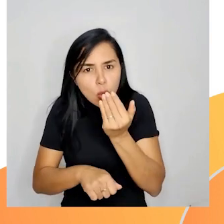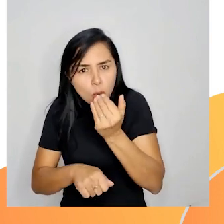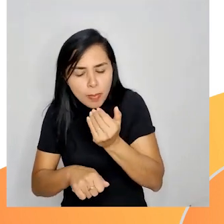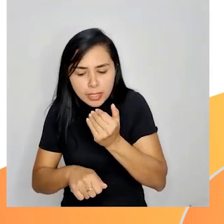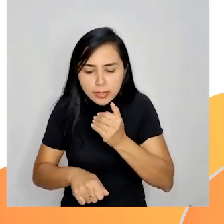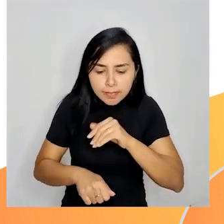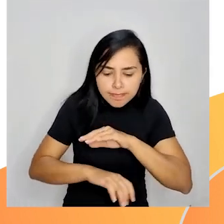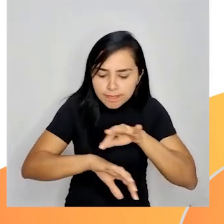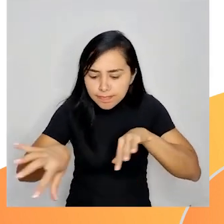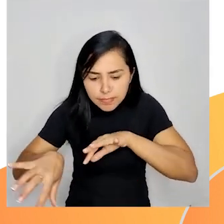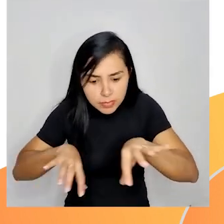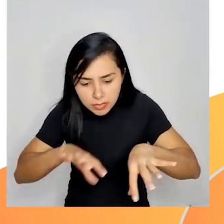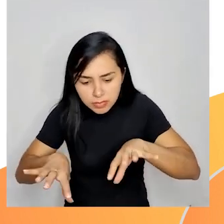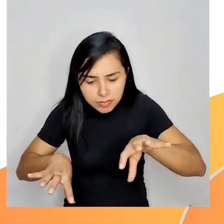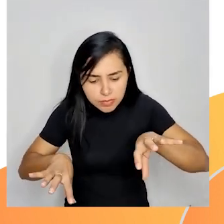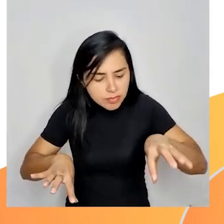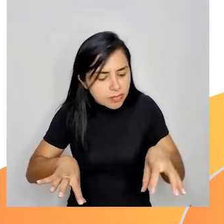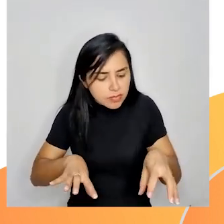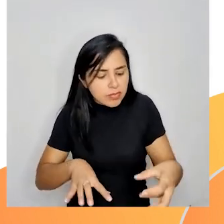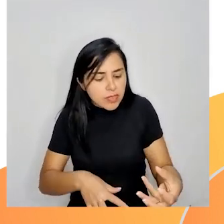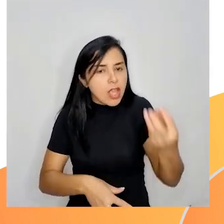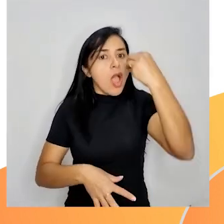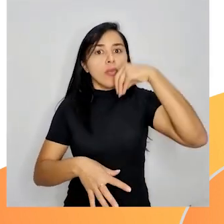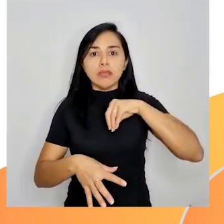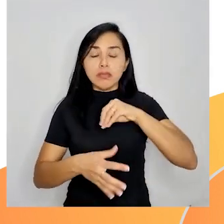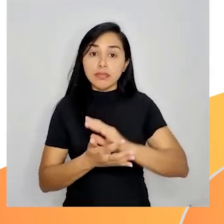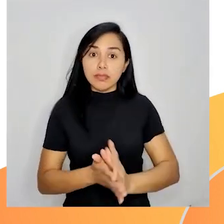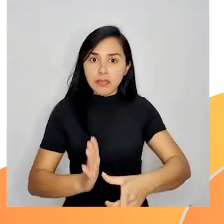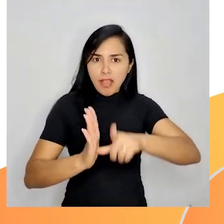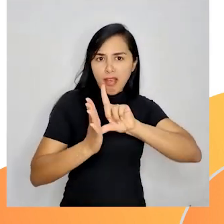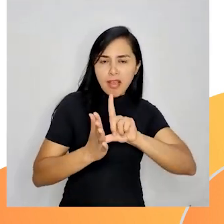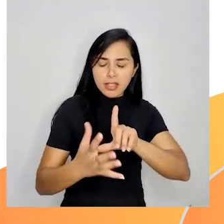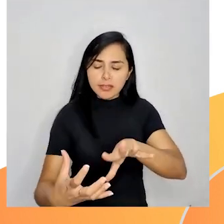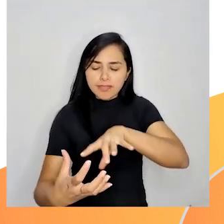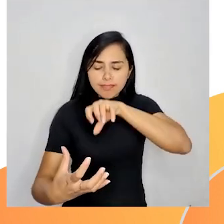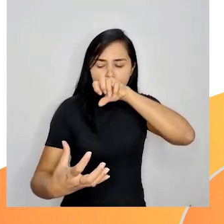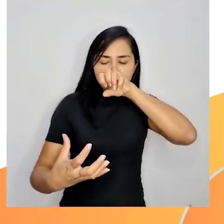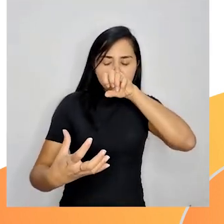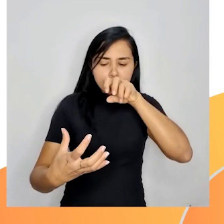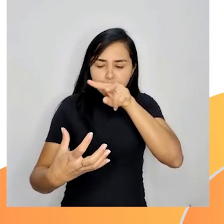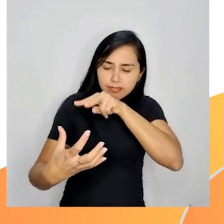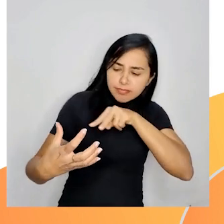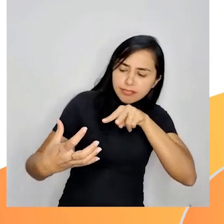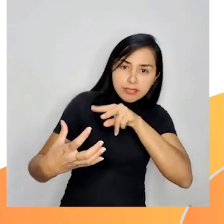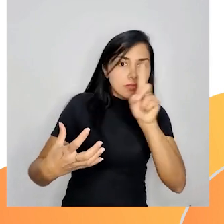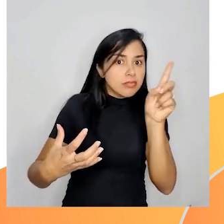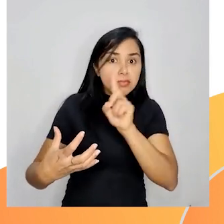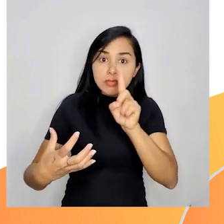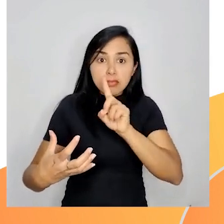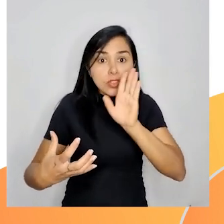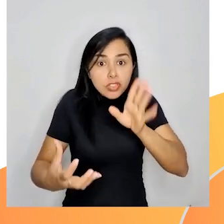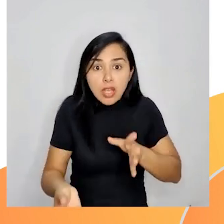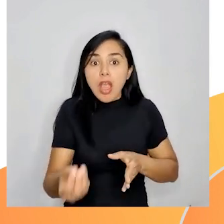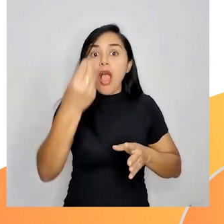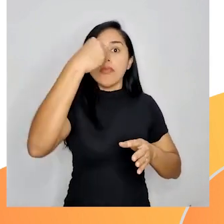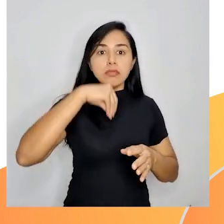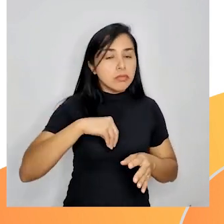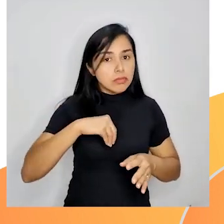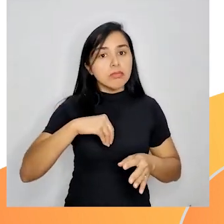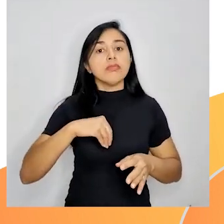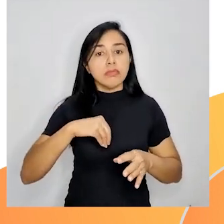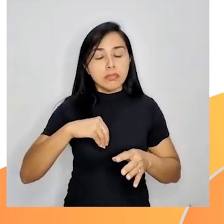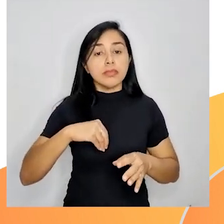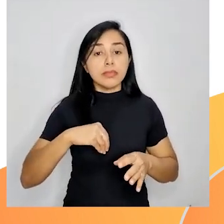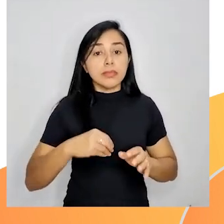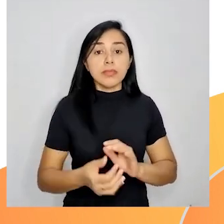coisa, não cheirava, não examinava, ele engolia com voracidade. O que é voracidade?